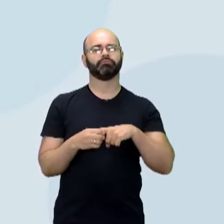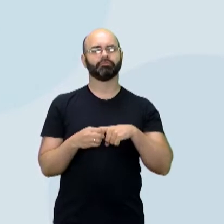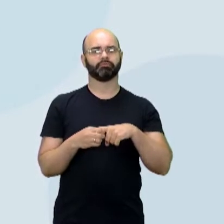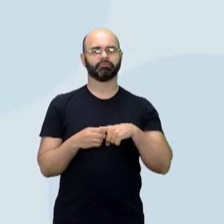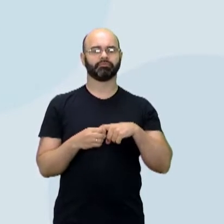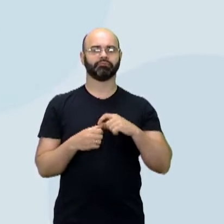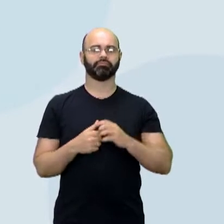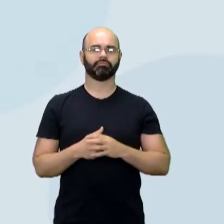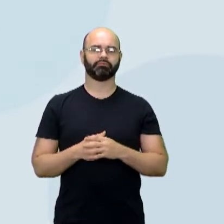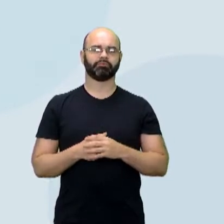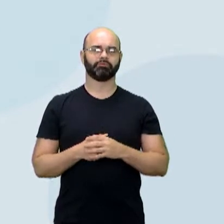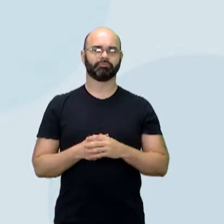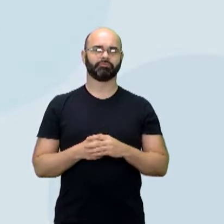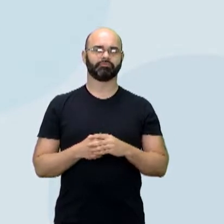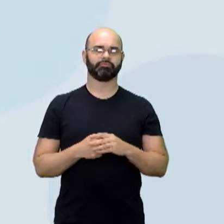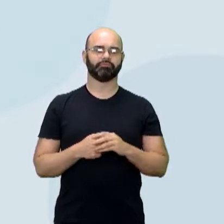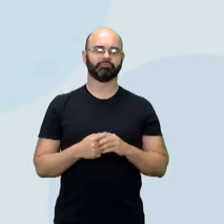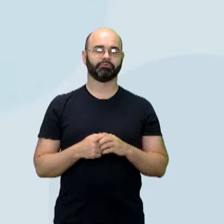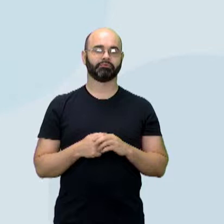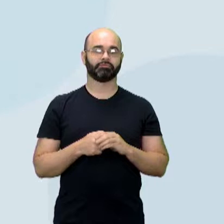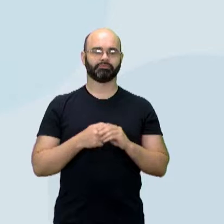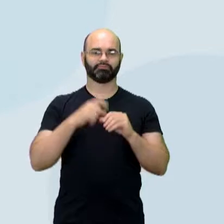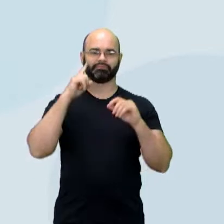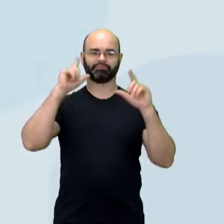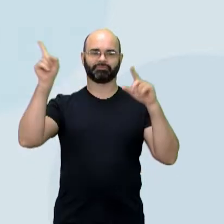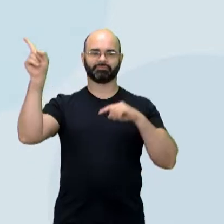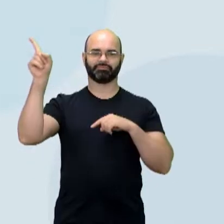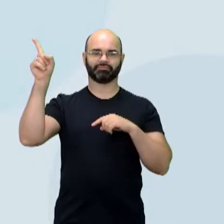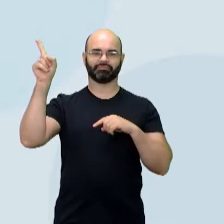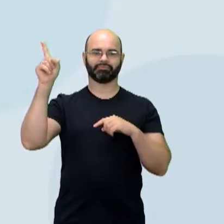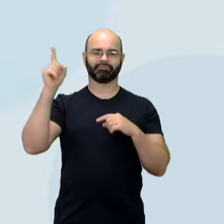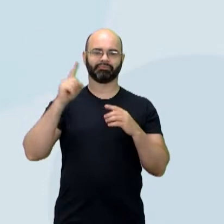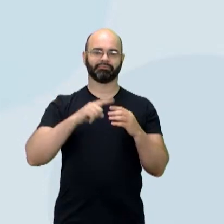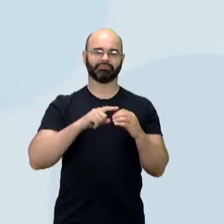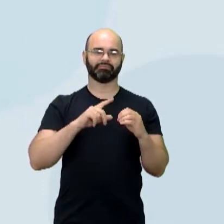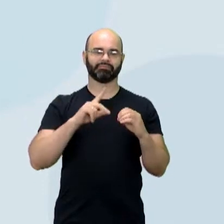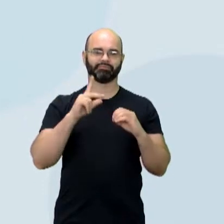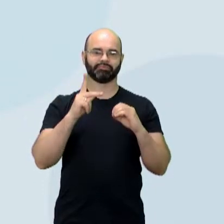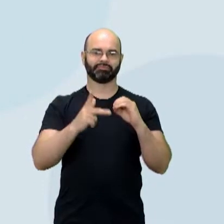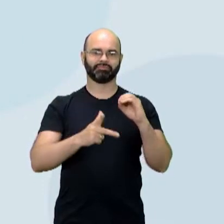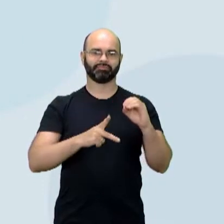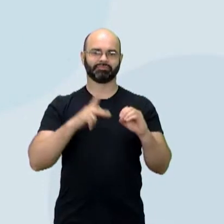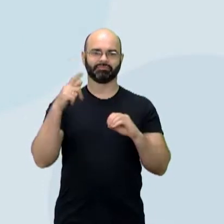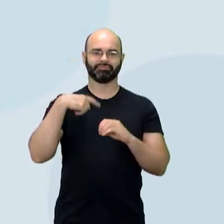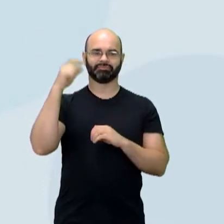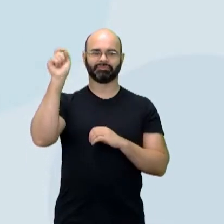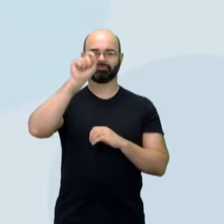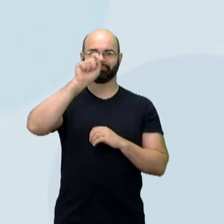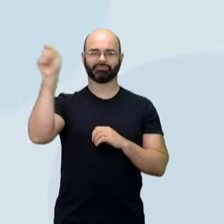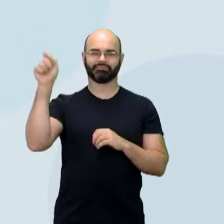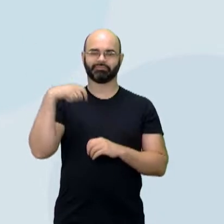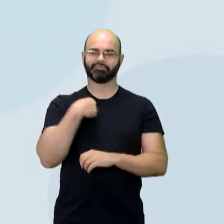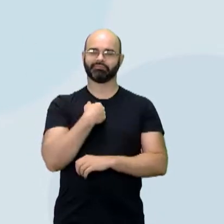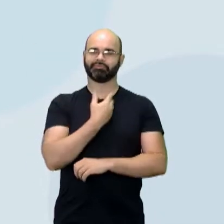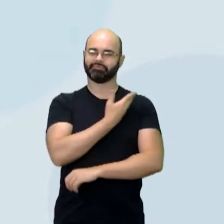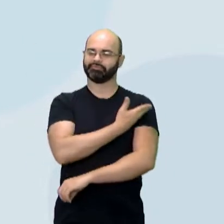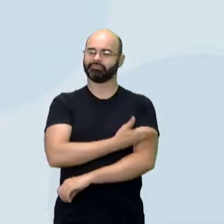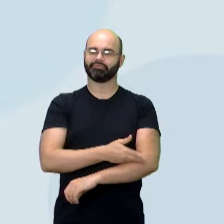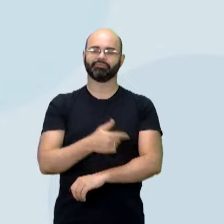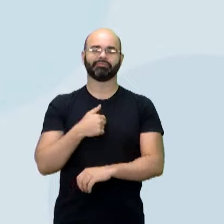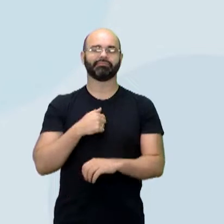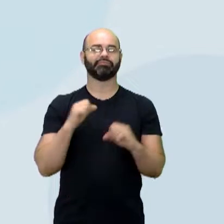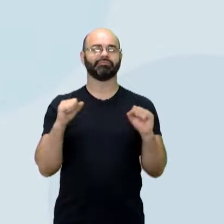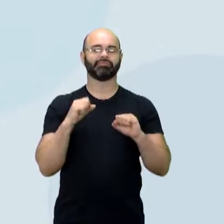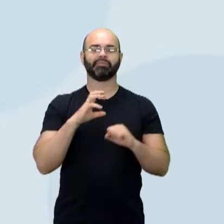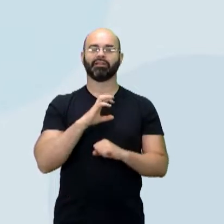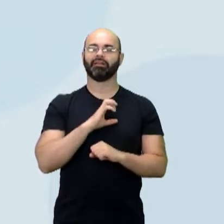aqui. A descoberta de água, vou até grifar, eu amo grifar, gente, vocês